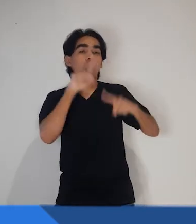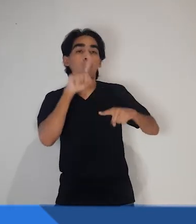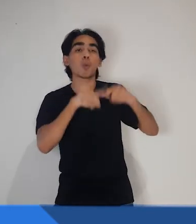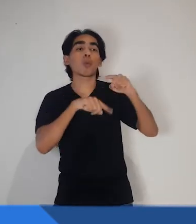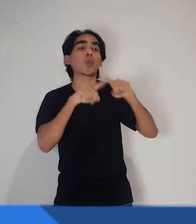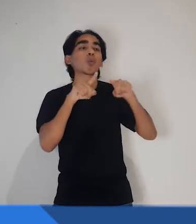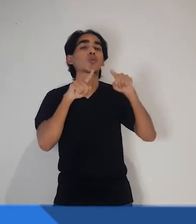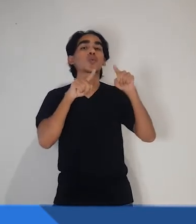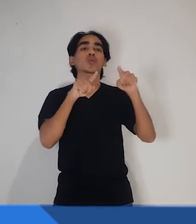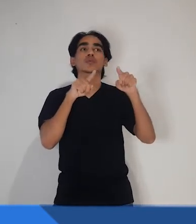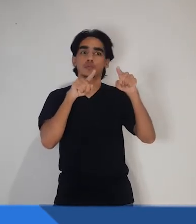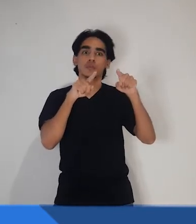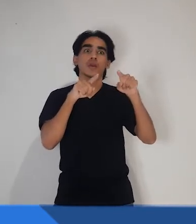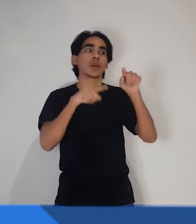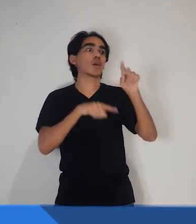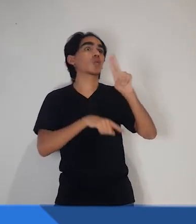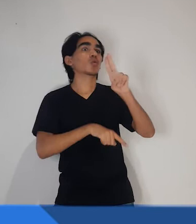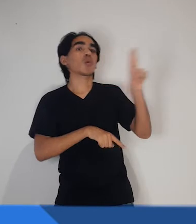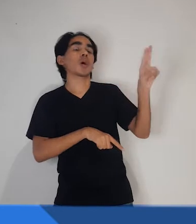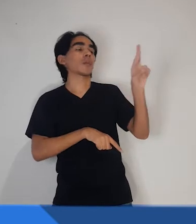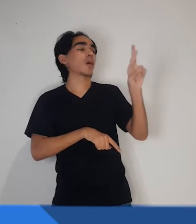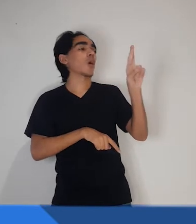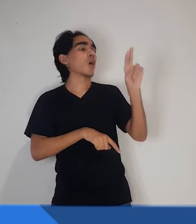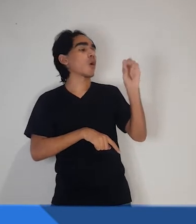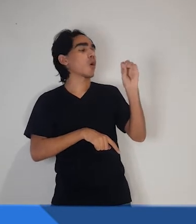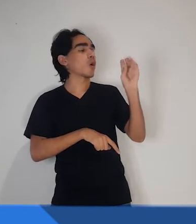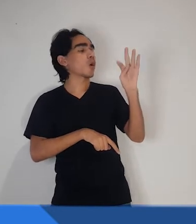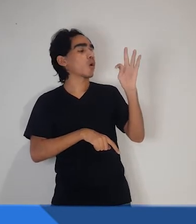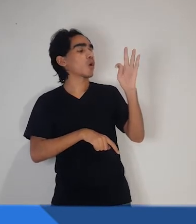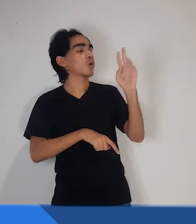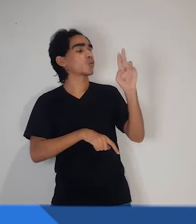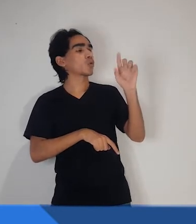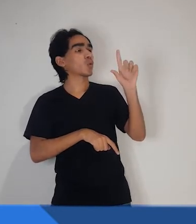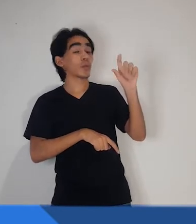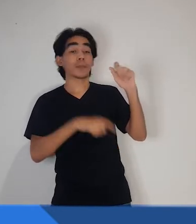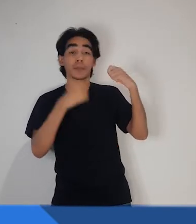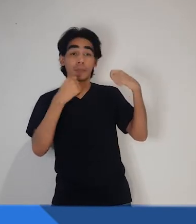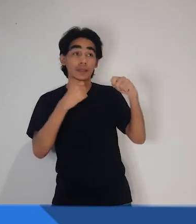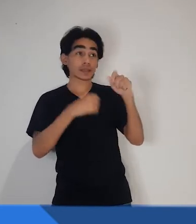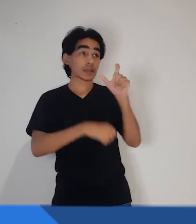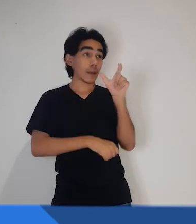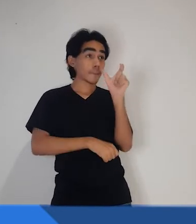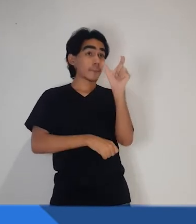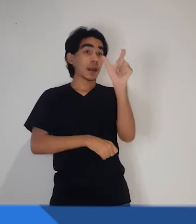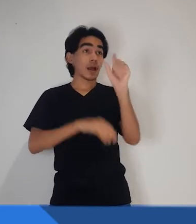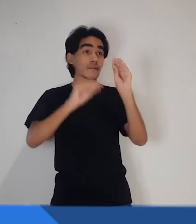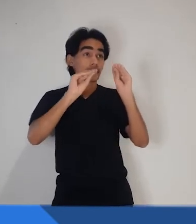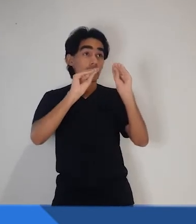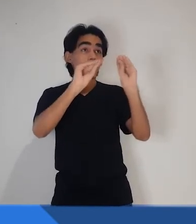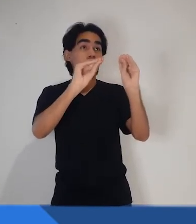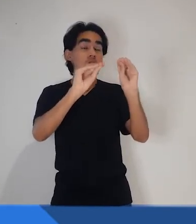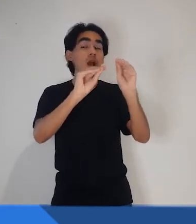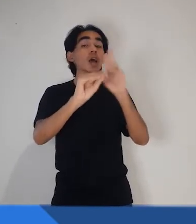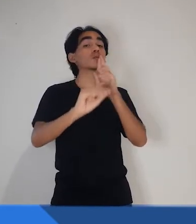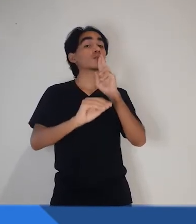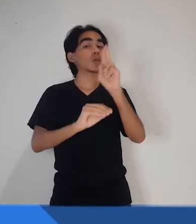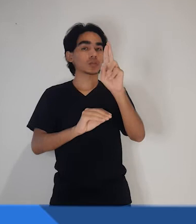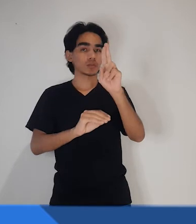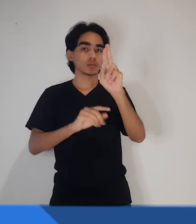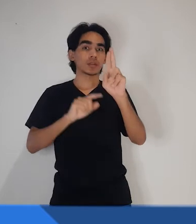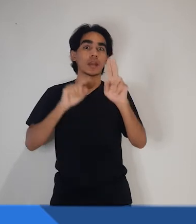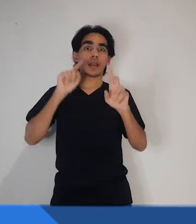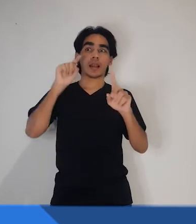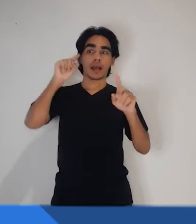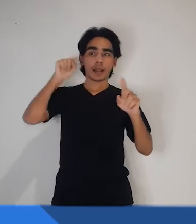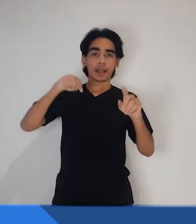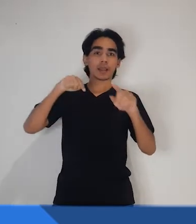permite isso é o rótulo. Então eu quero que ele preencha como resposta curta o texto rótulo. Então eu vou colocar esse texto aqui